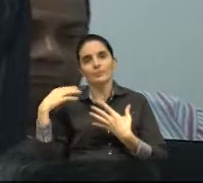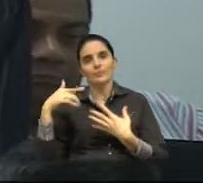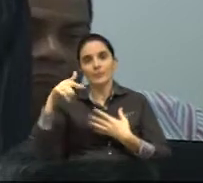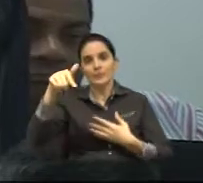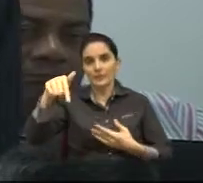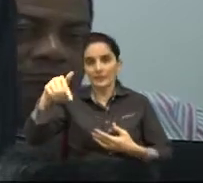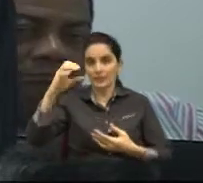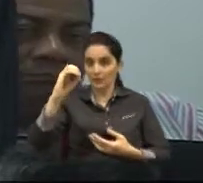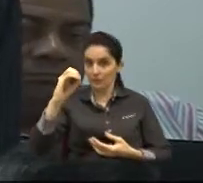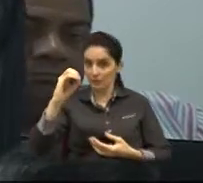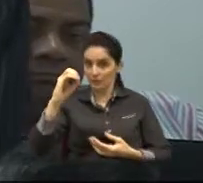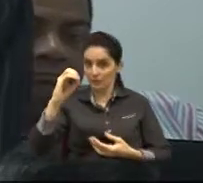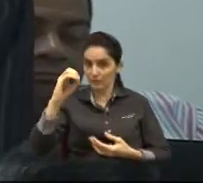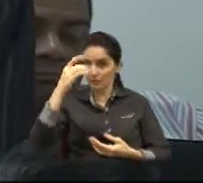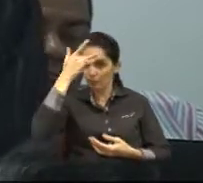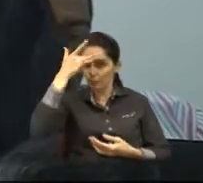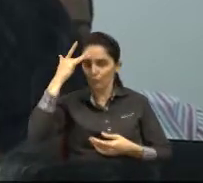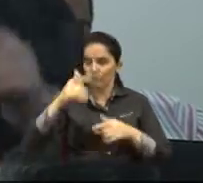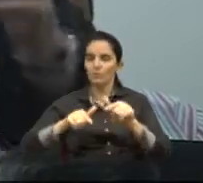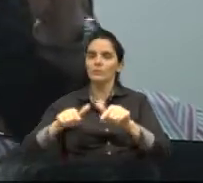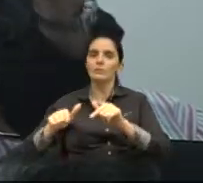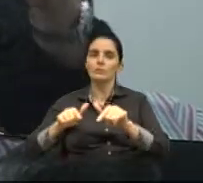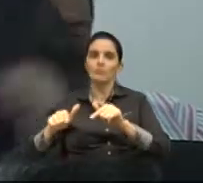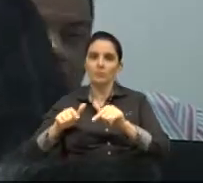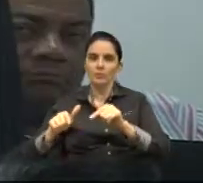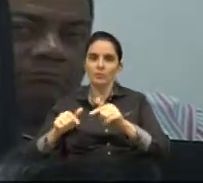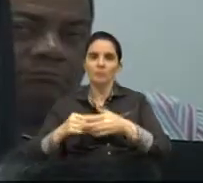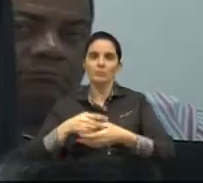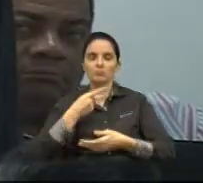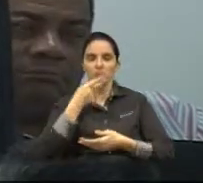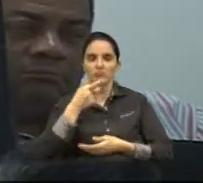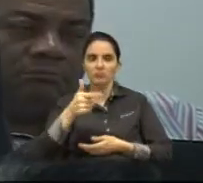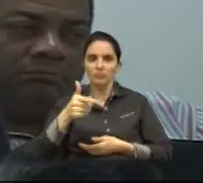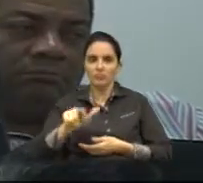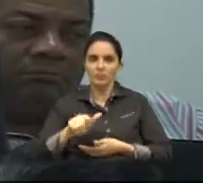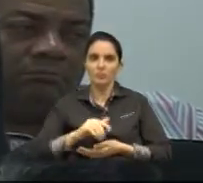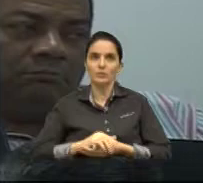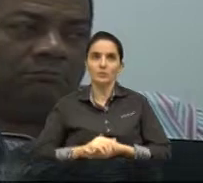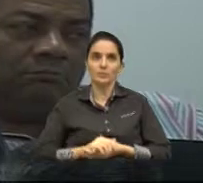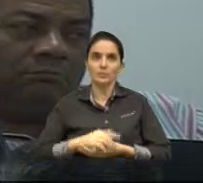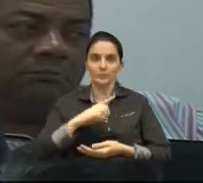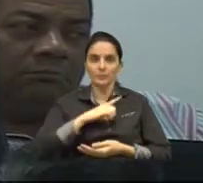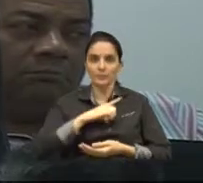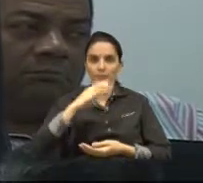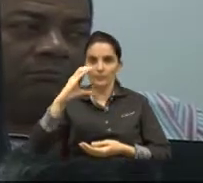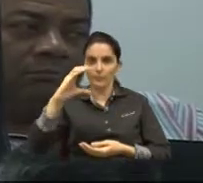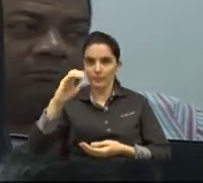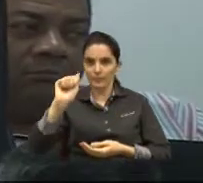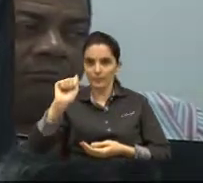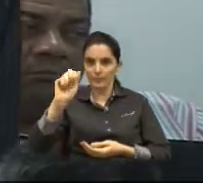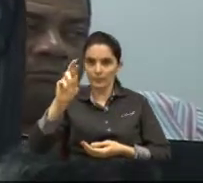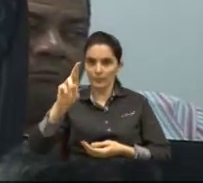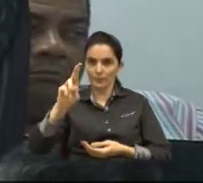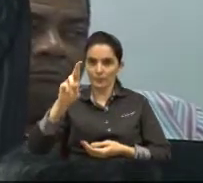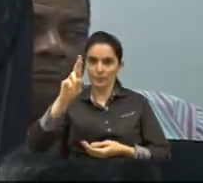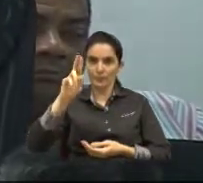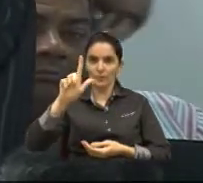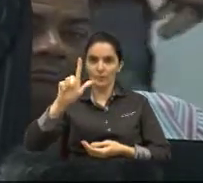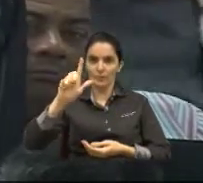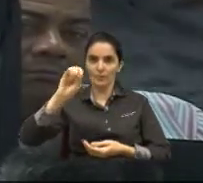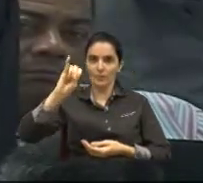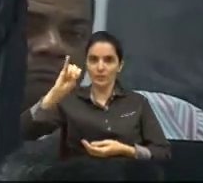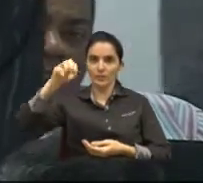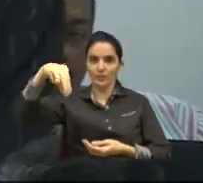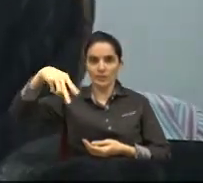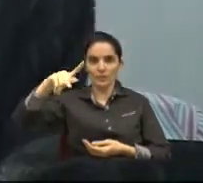o senhor falou, né, vereador? E vou falar novamente, já falei aquela vez, tem o Carlinho que trabalha lá, que já faz uns 40 anos, né? Meu amigo,